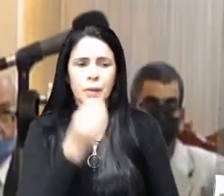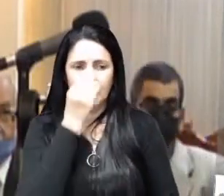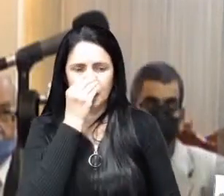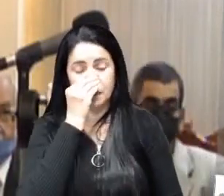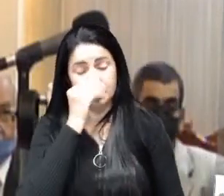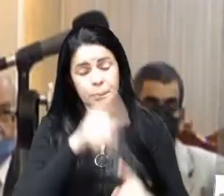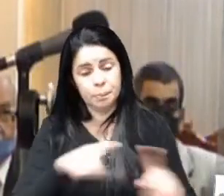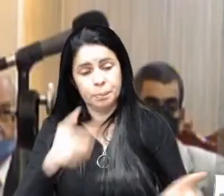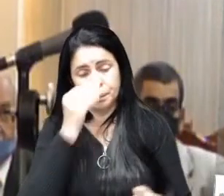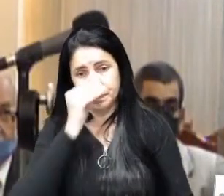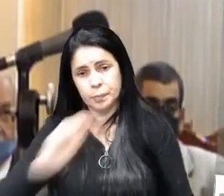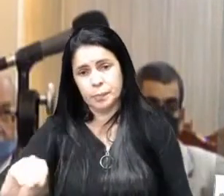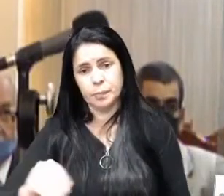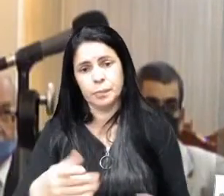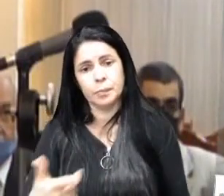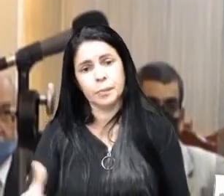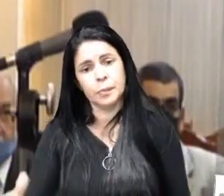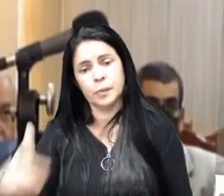Desprezavam os outros.